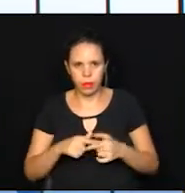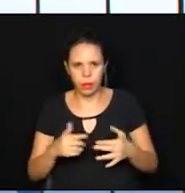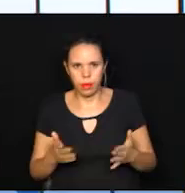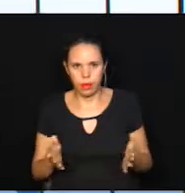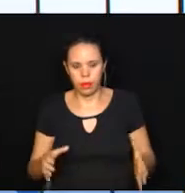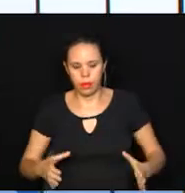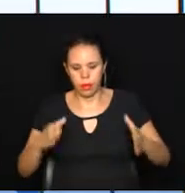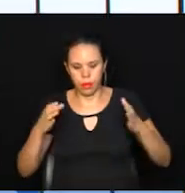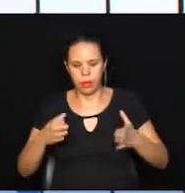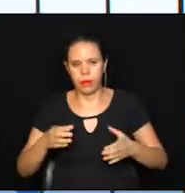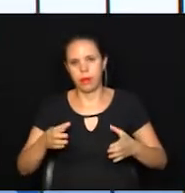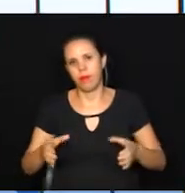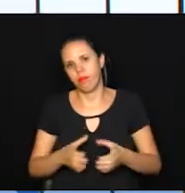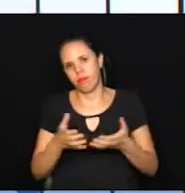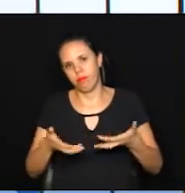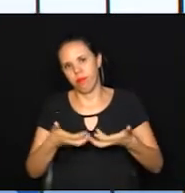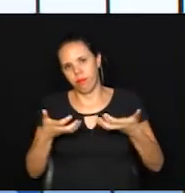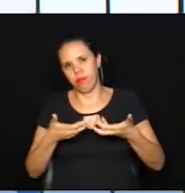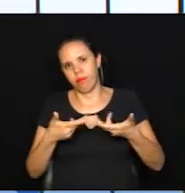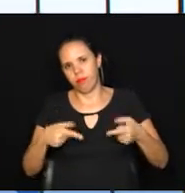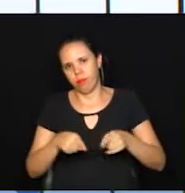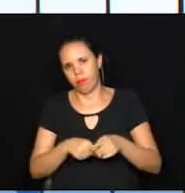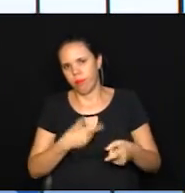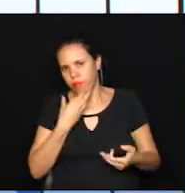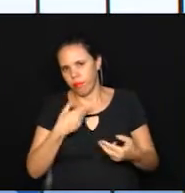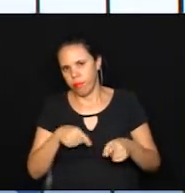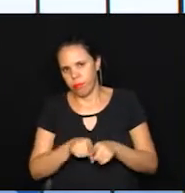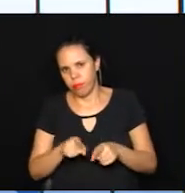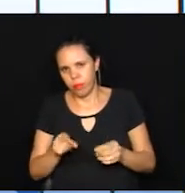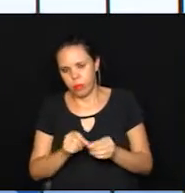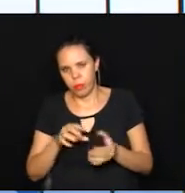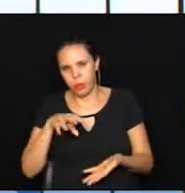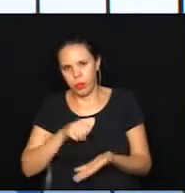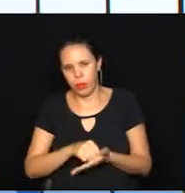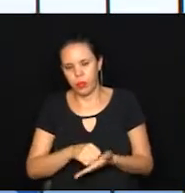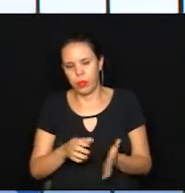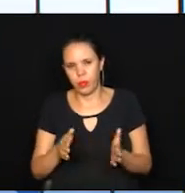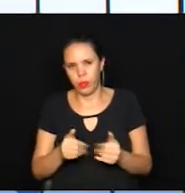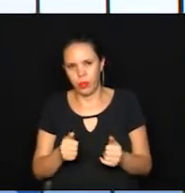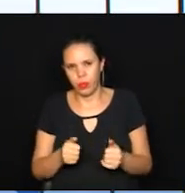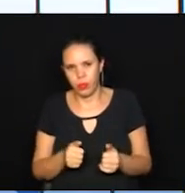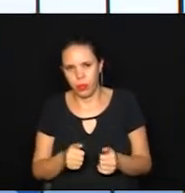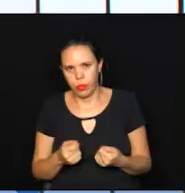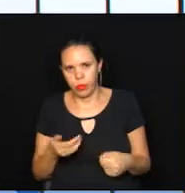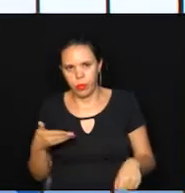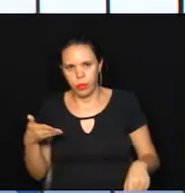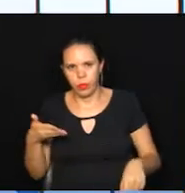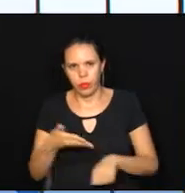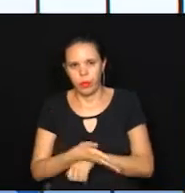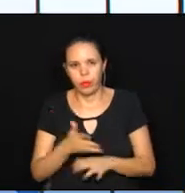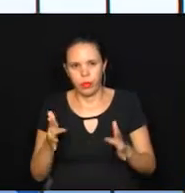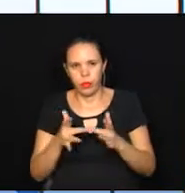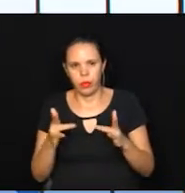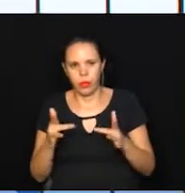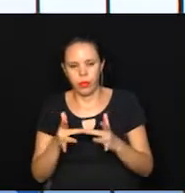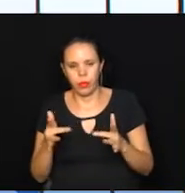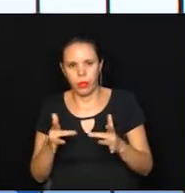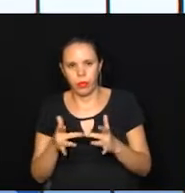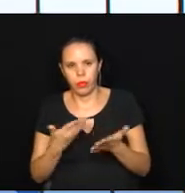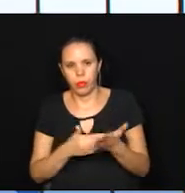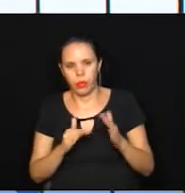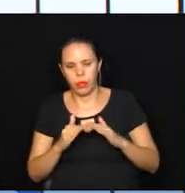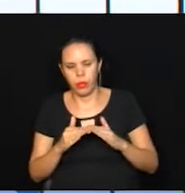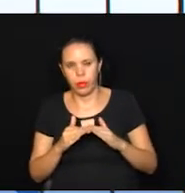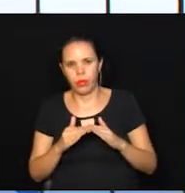hortifruti granjeiros podem fazer aí a sua inscrição. Eles devem entrar em contato direto com a